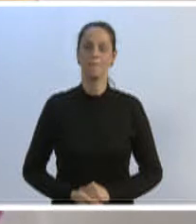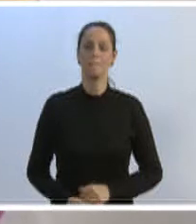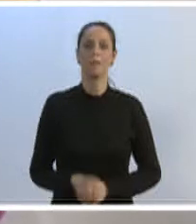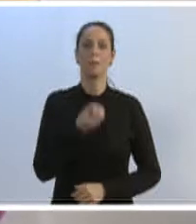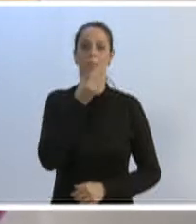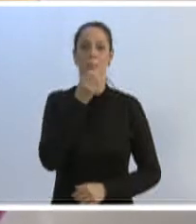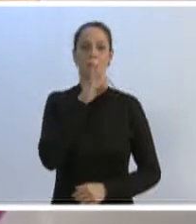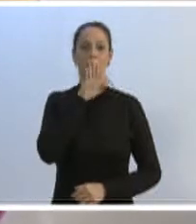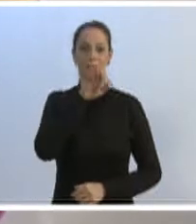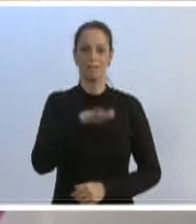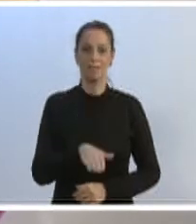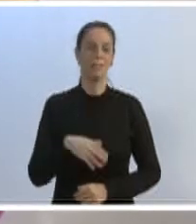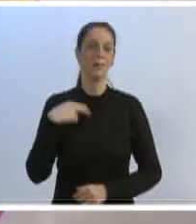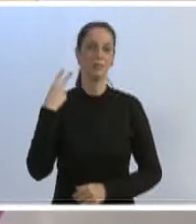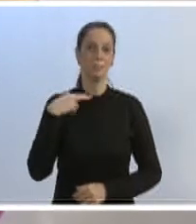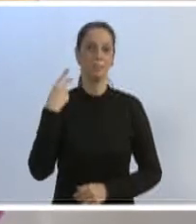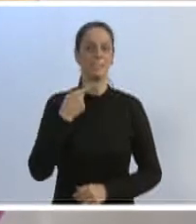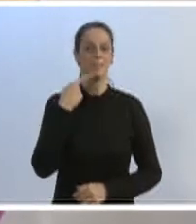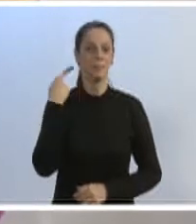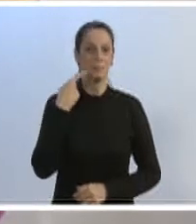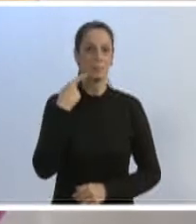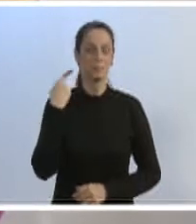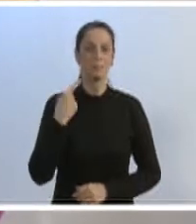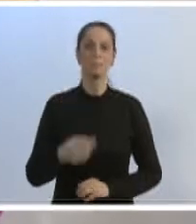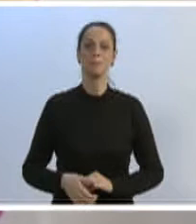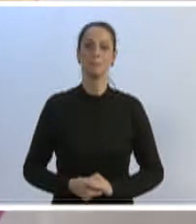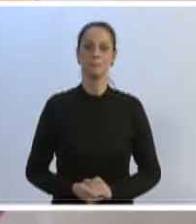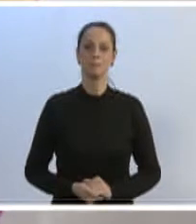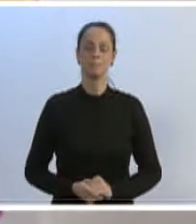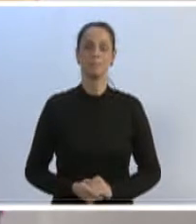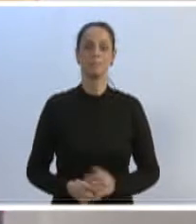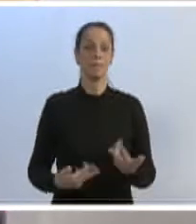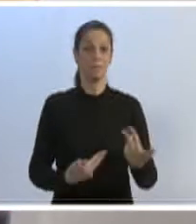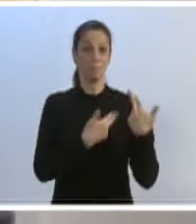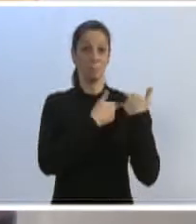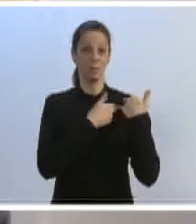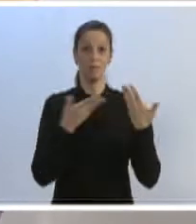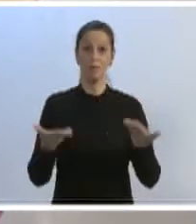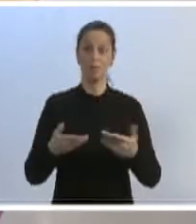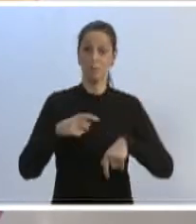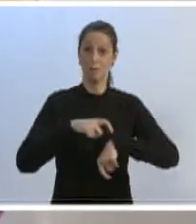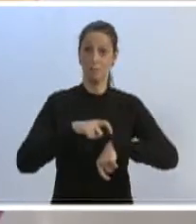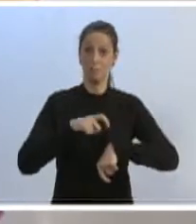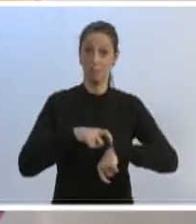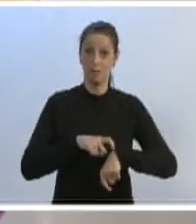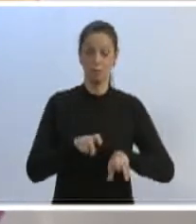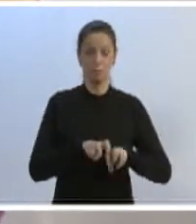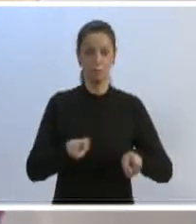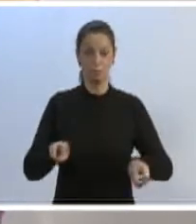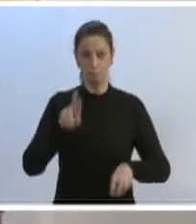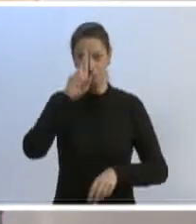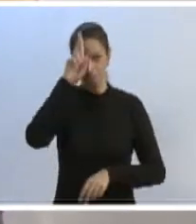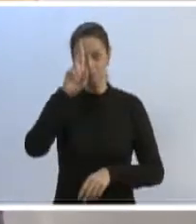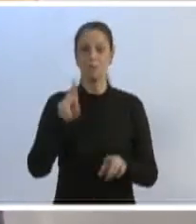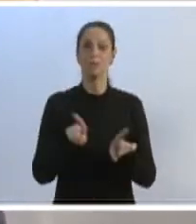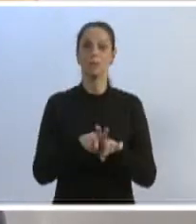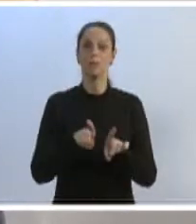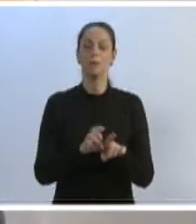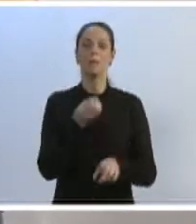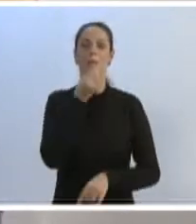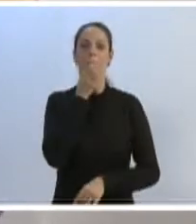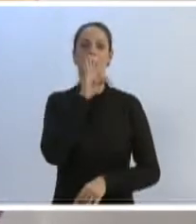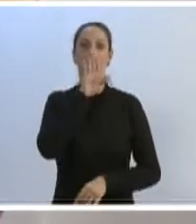Boa tarde, vereador Marcelo, que preside os trabalhos nesse momento. Uma boa tarde também aos